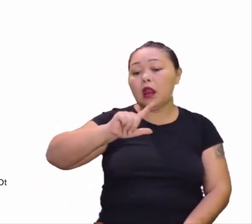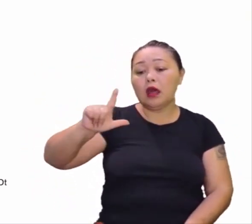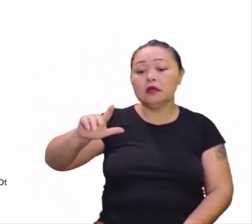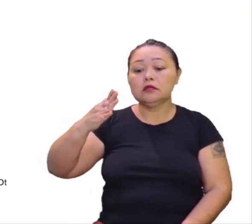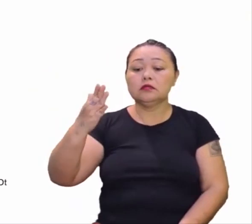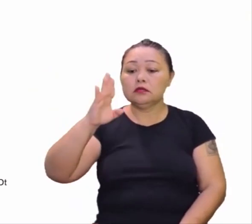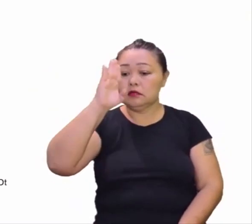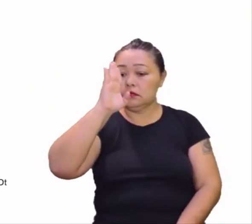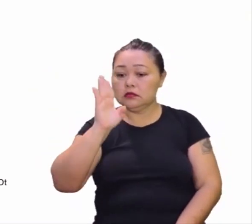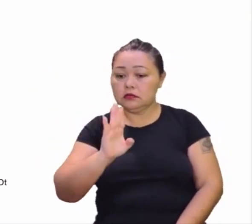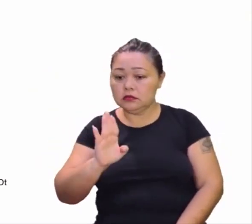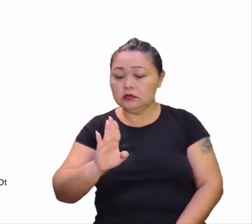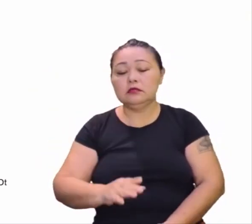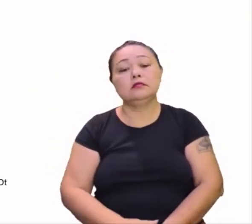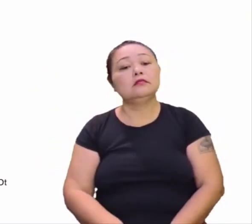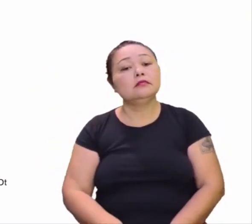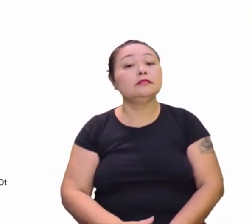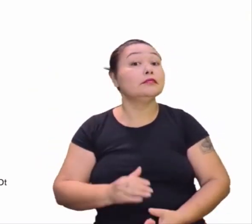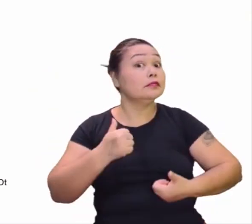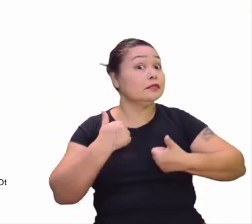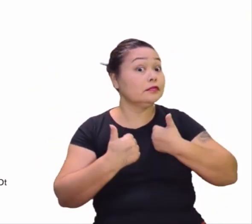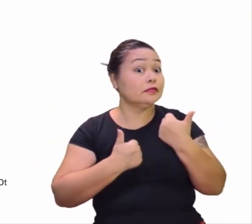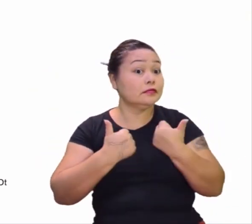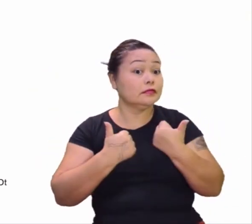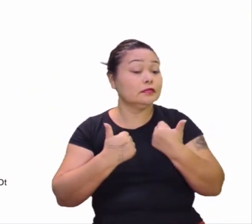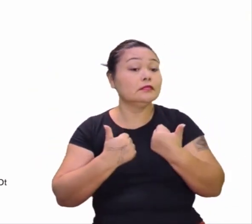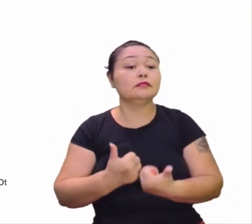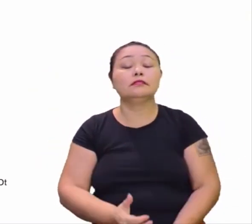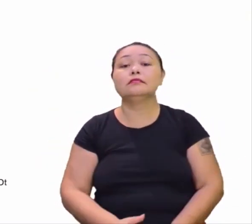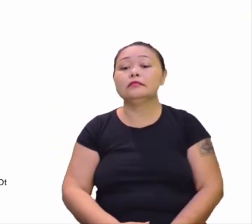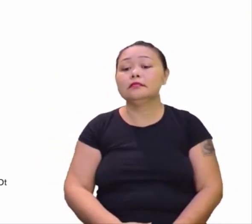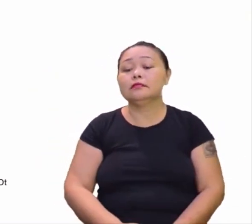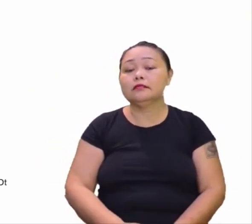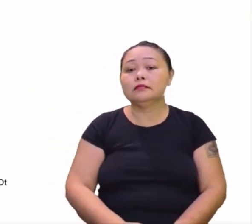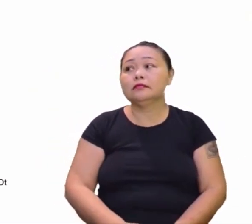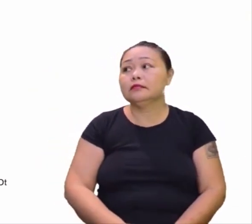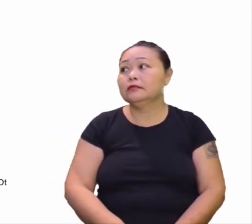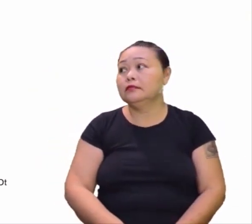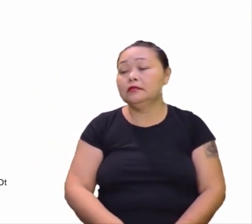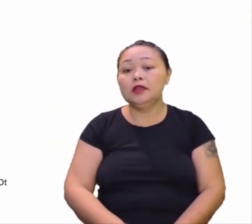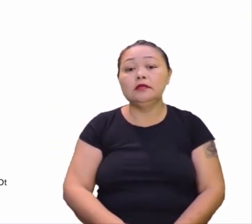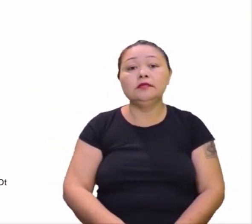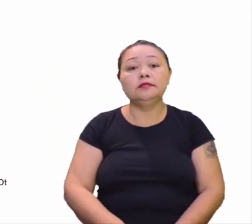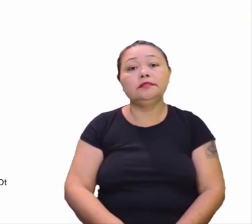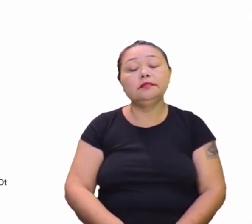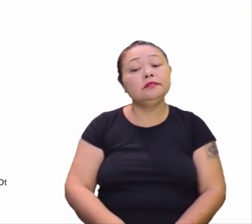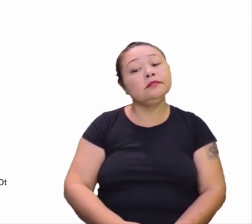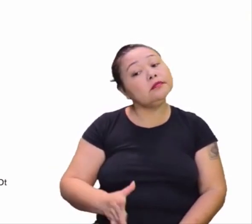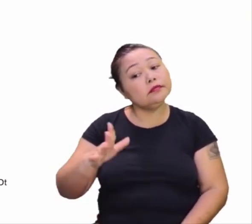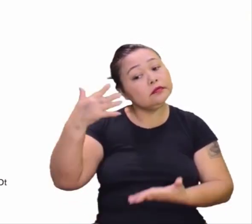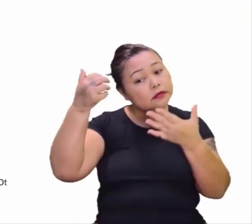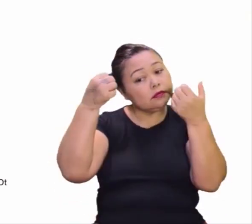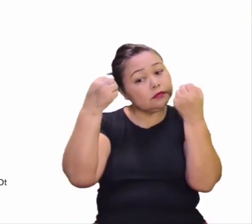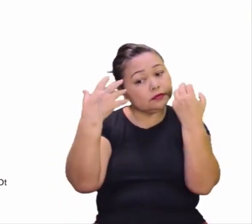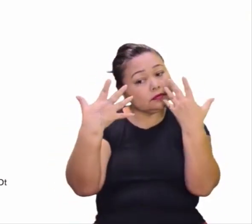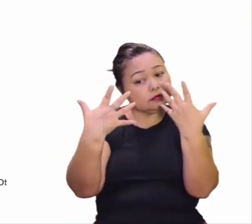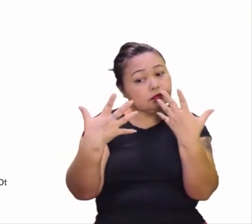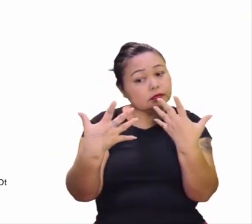Brasil. Beleza. Rogério, e A nível de esclarecimento,